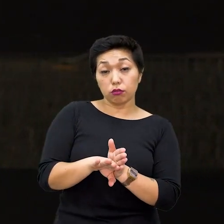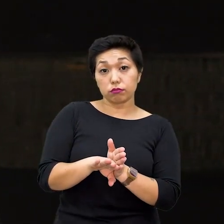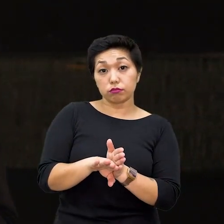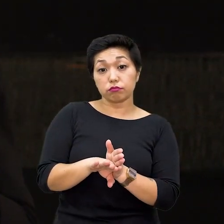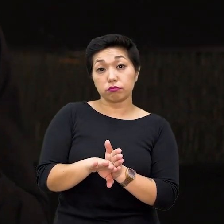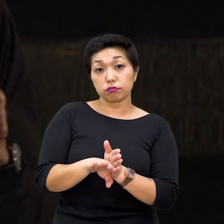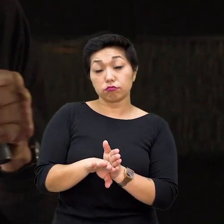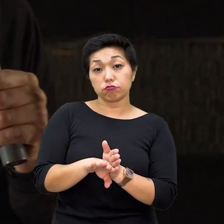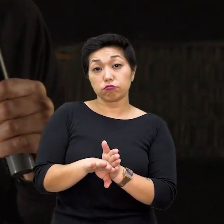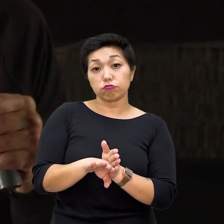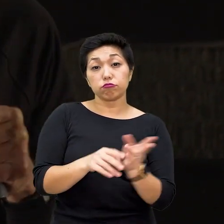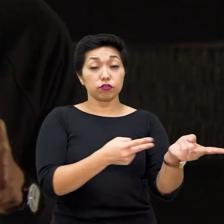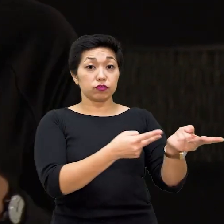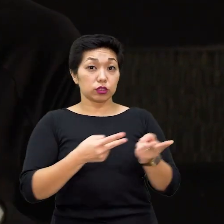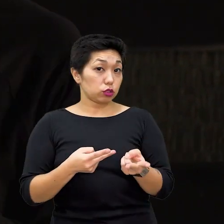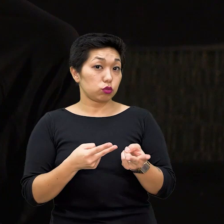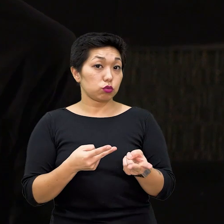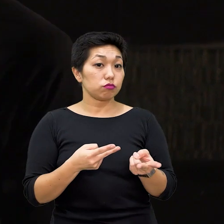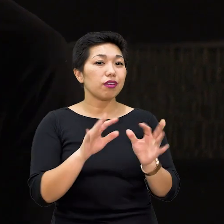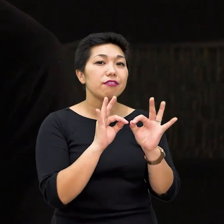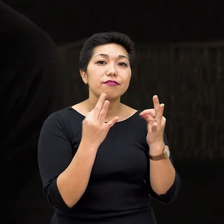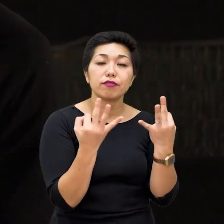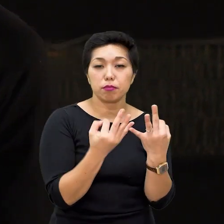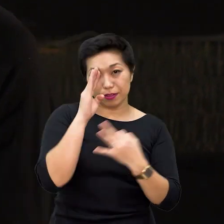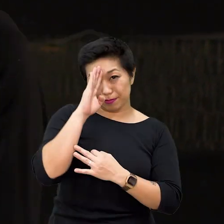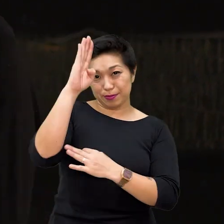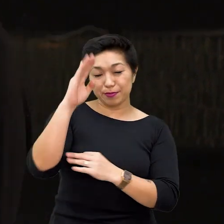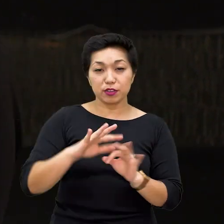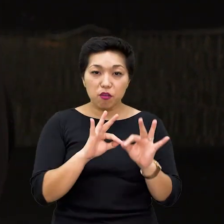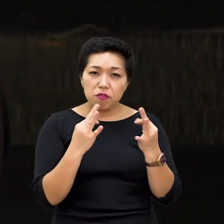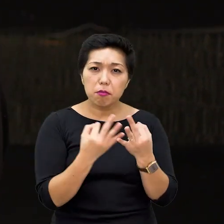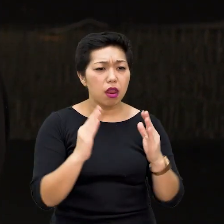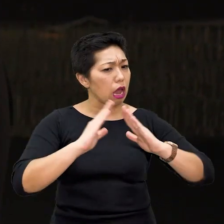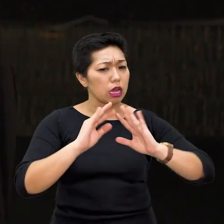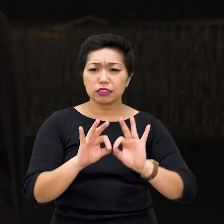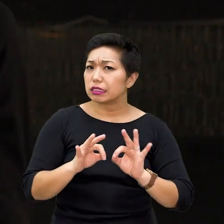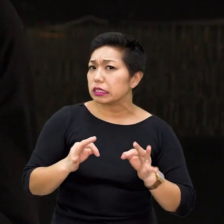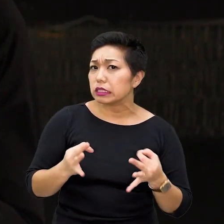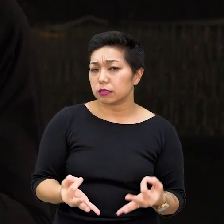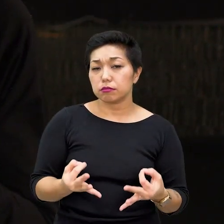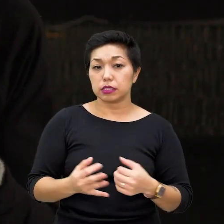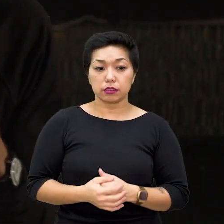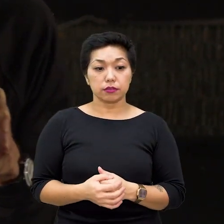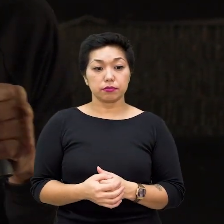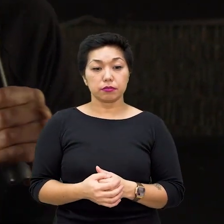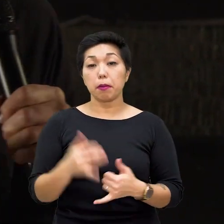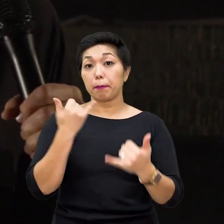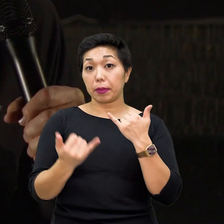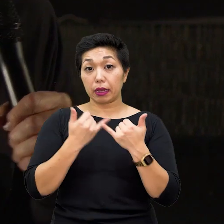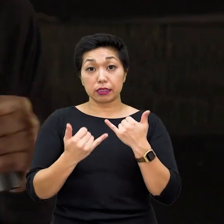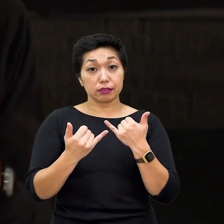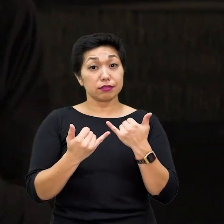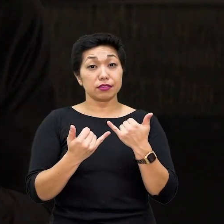e fomos visitar as famílias, né, em casas modestas, como se fossem do